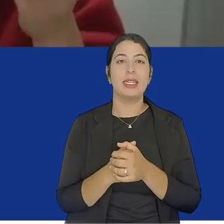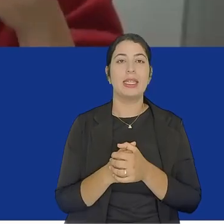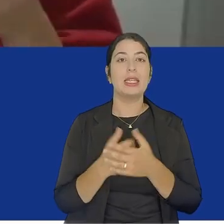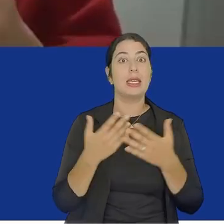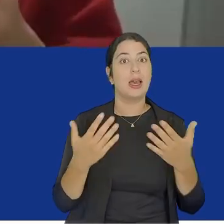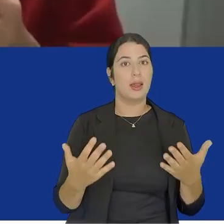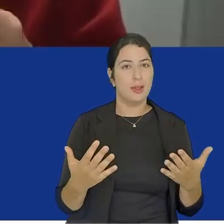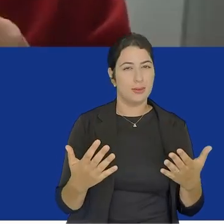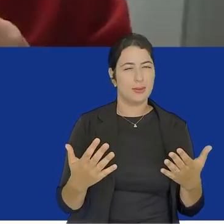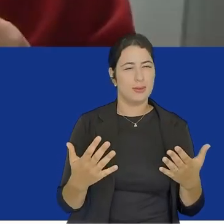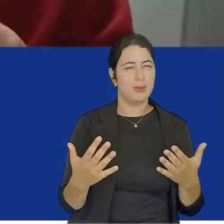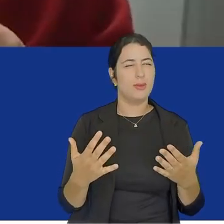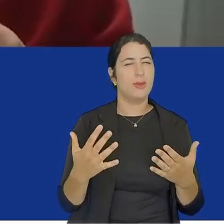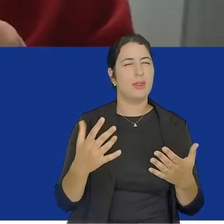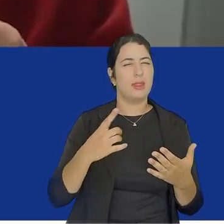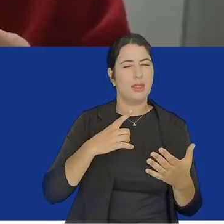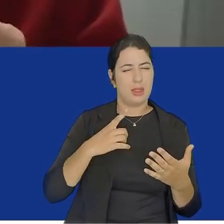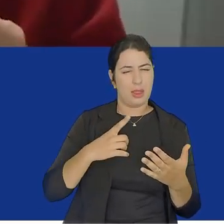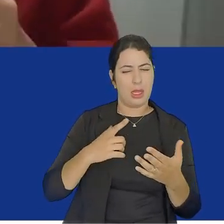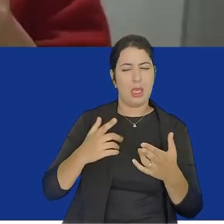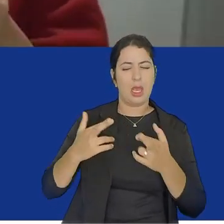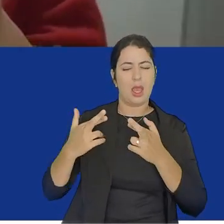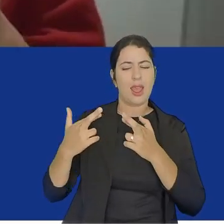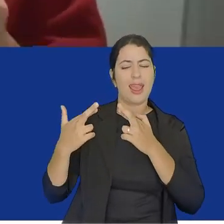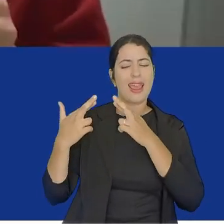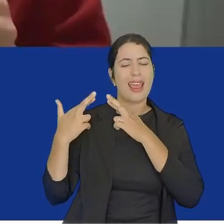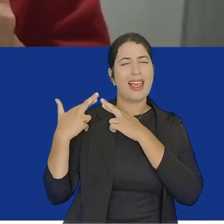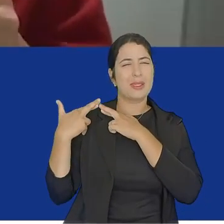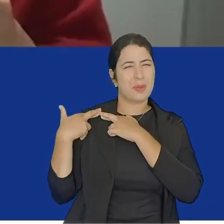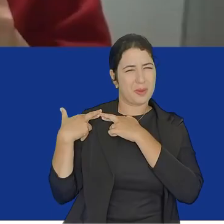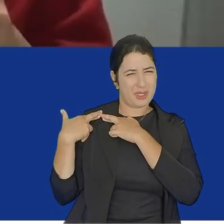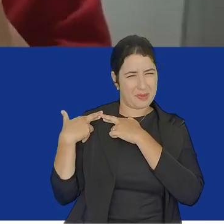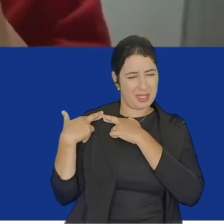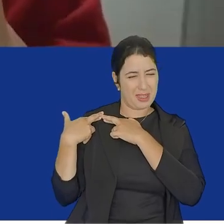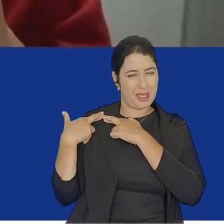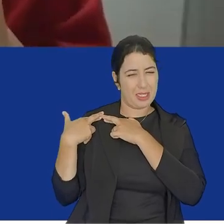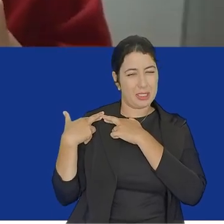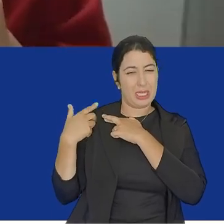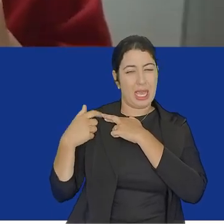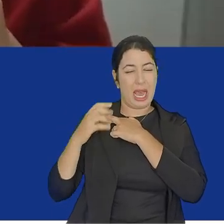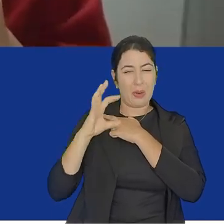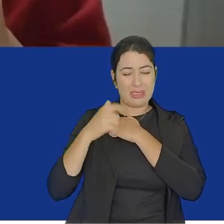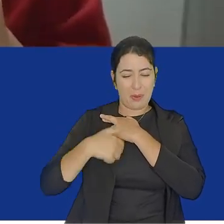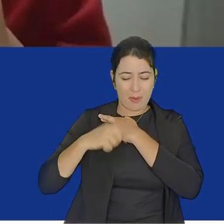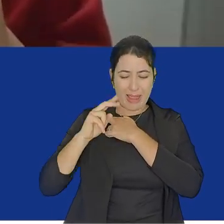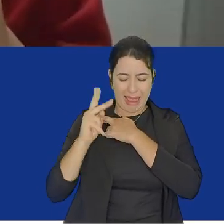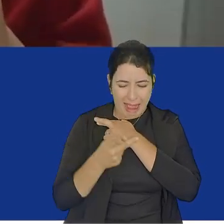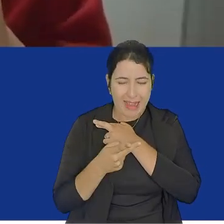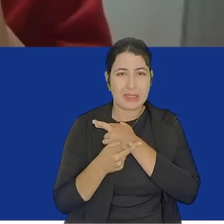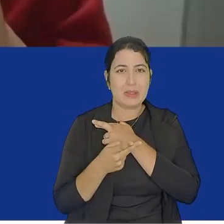responsabilizar por um erro que eu cometi, por mais dolorido que isso seja, isso traz dignidade.